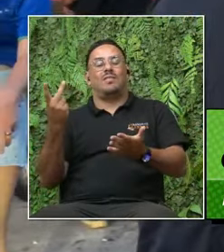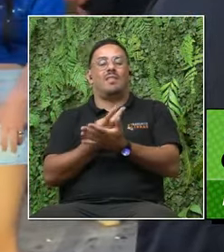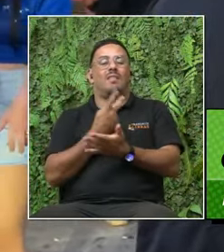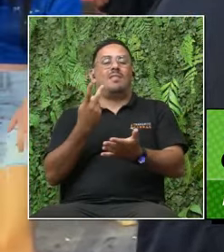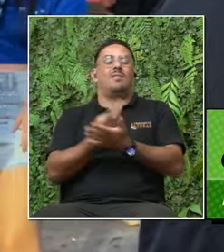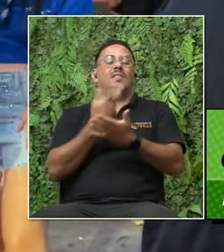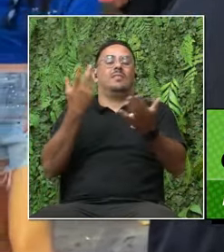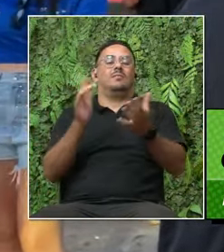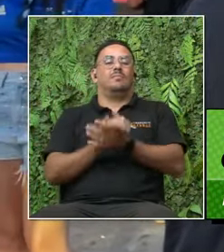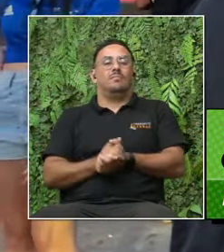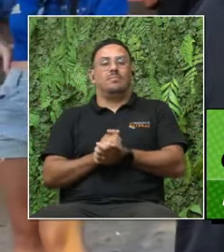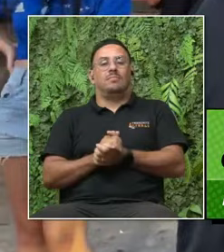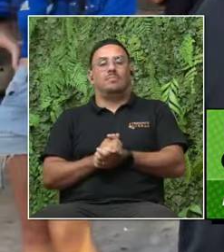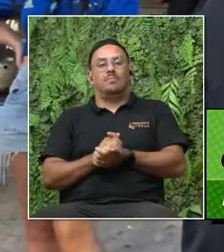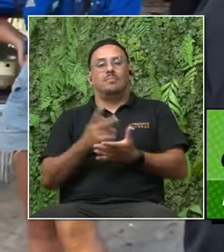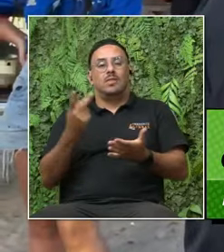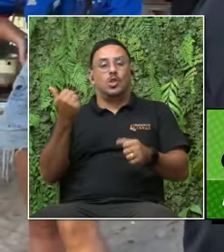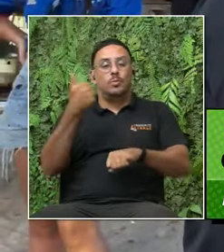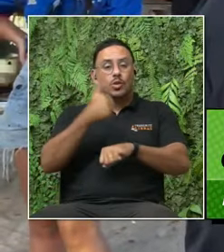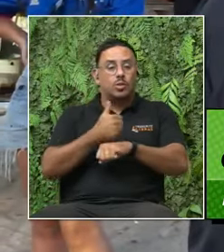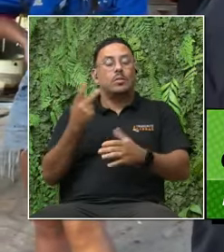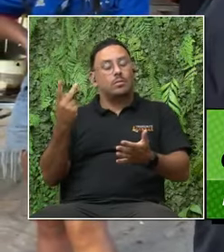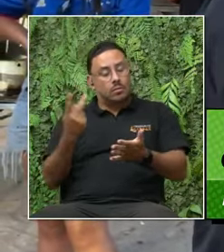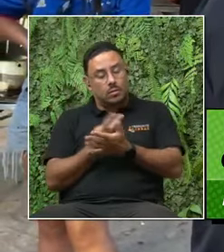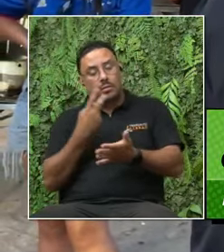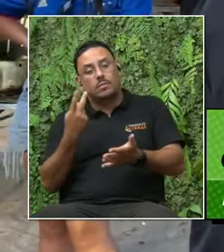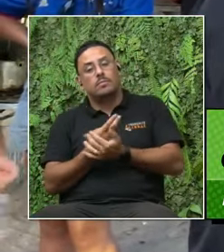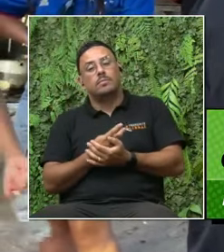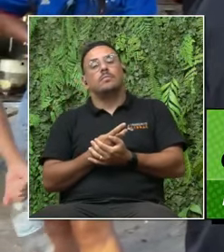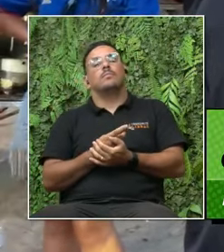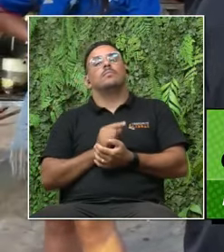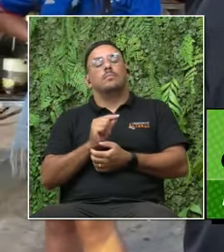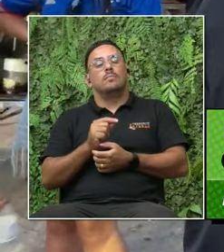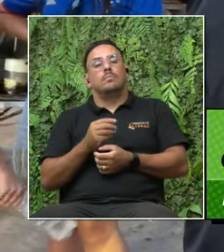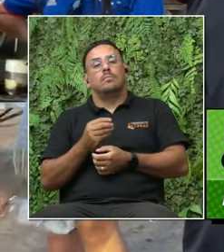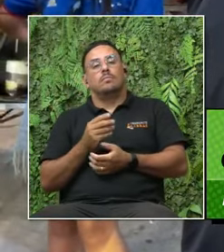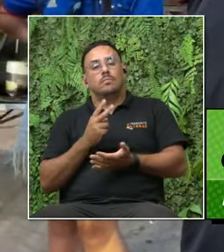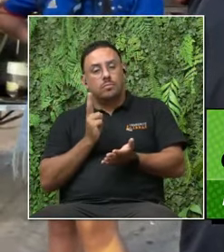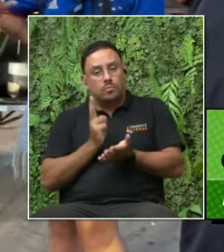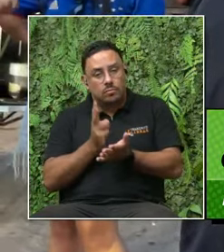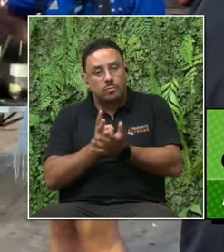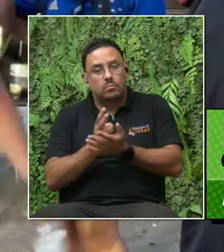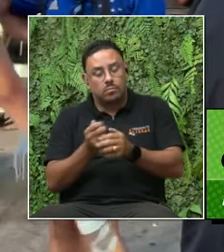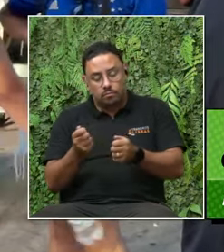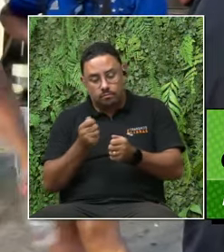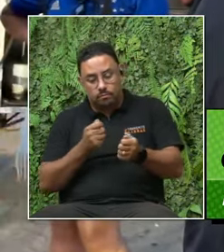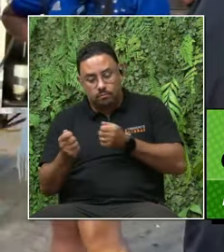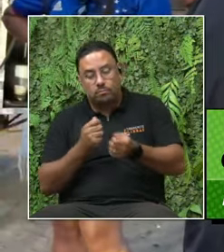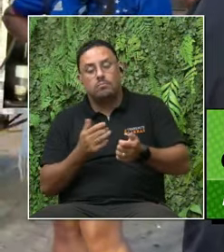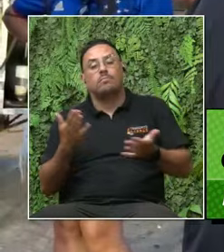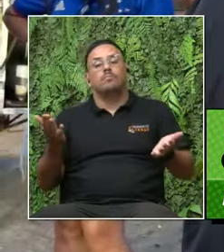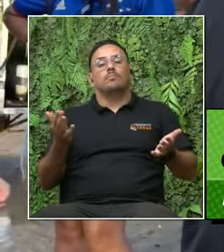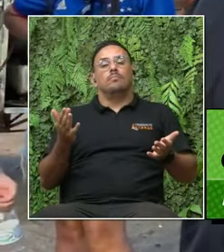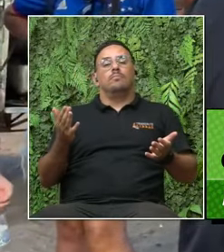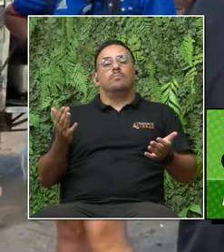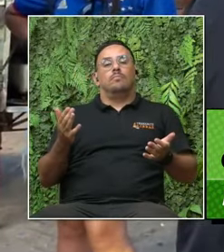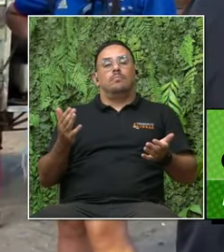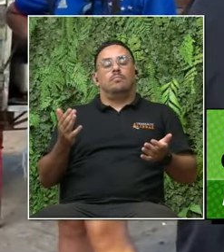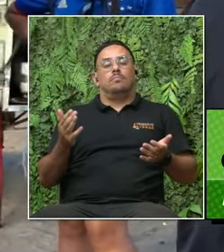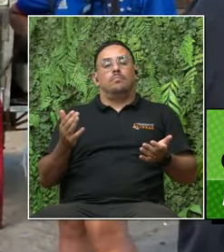errado as mexidas tá errado bicho vamos controlar isso aí ô fenômeno